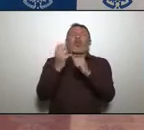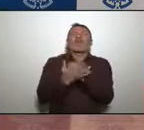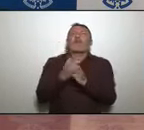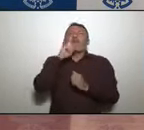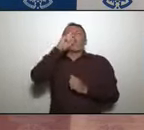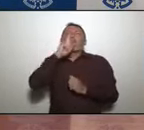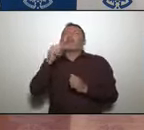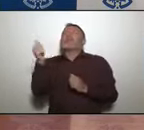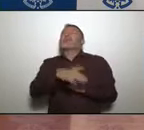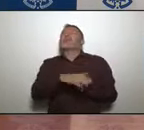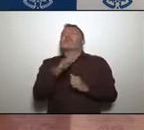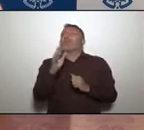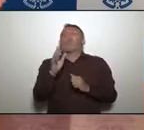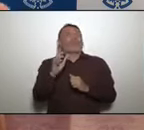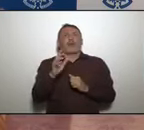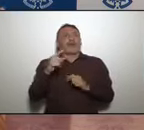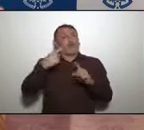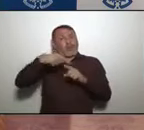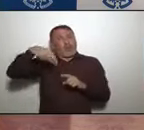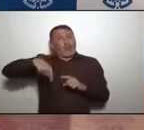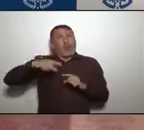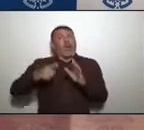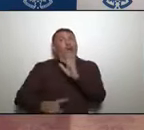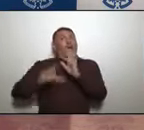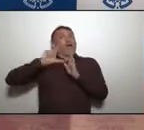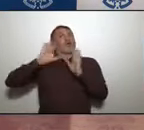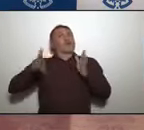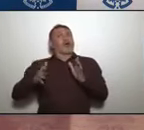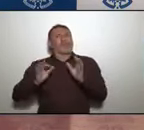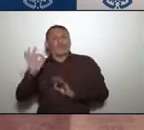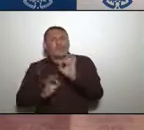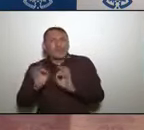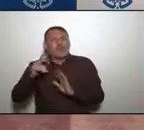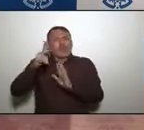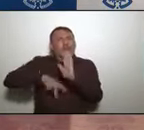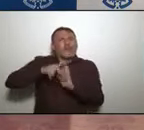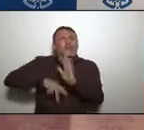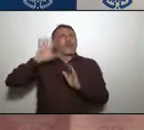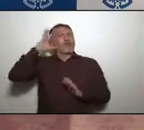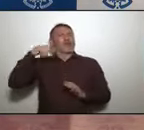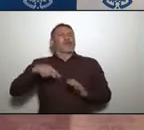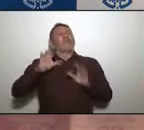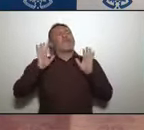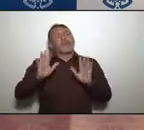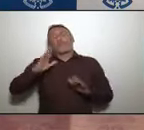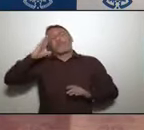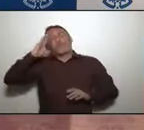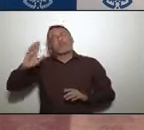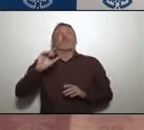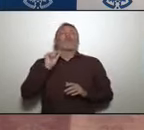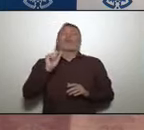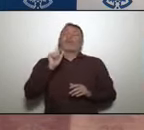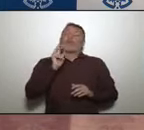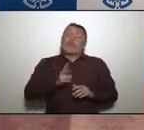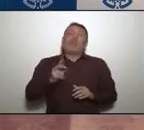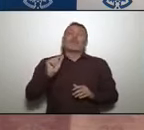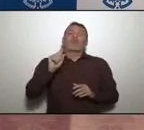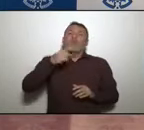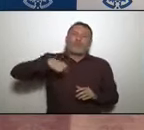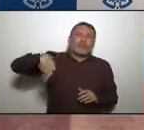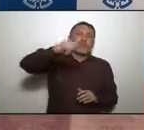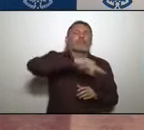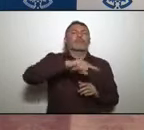tão numa situação de gravidade tão grande porque nós tomamos medidas. Agora, a gente precisa contar, ainda continuar contando com o apoio